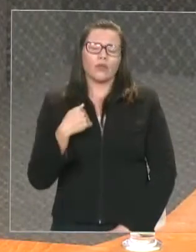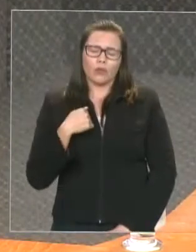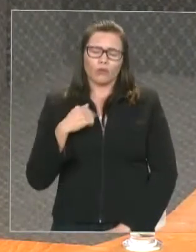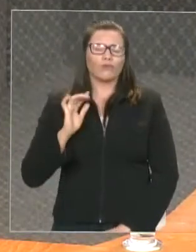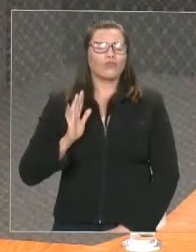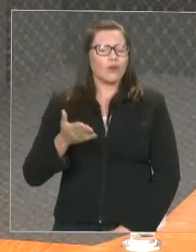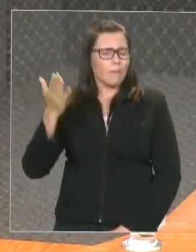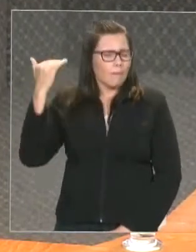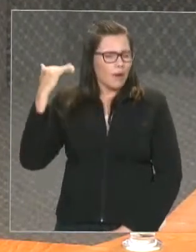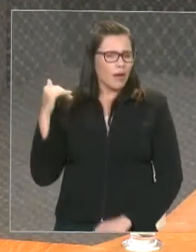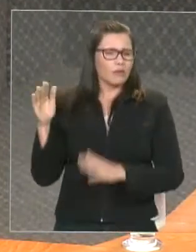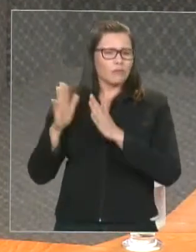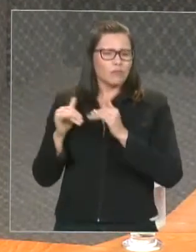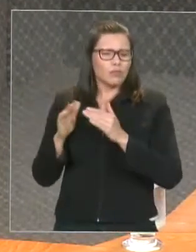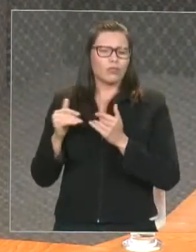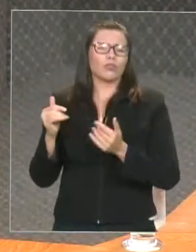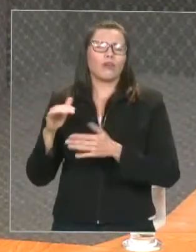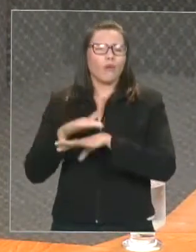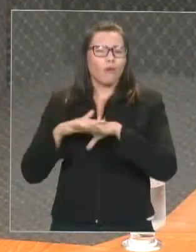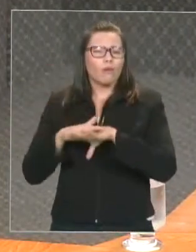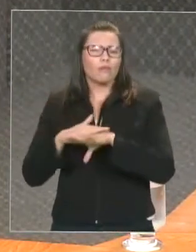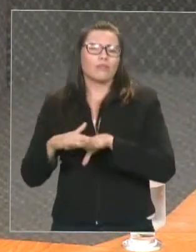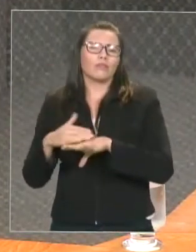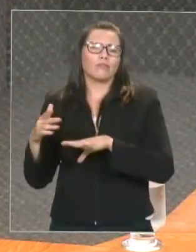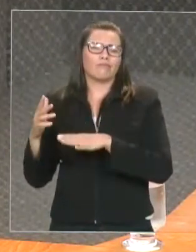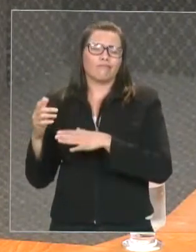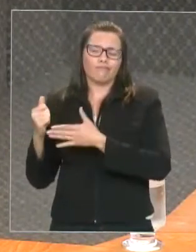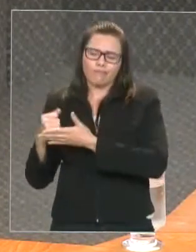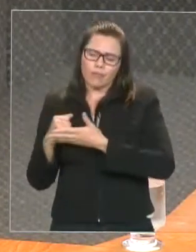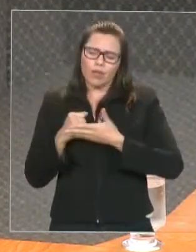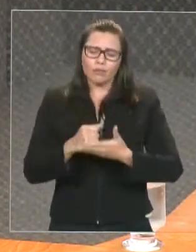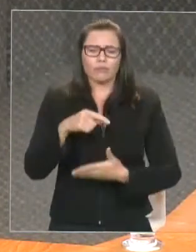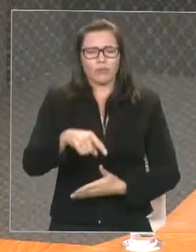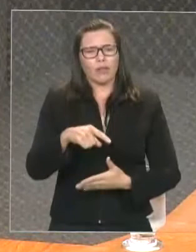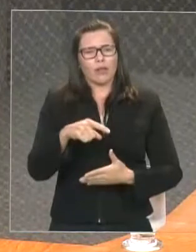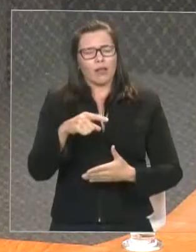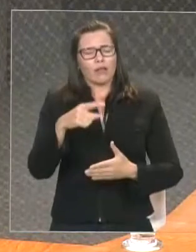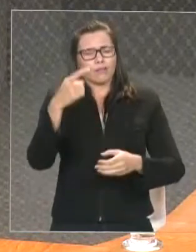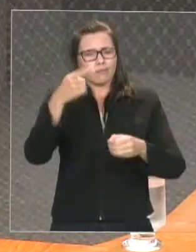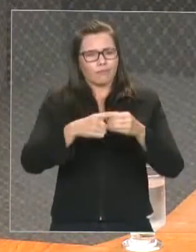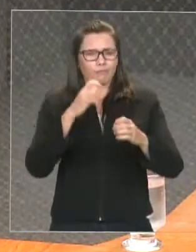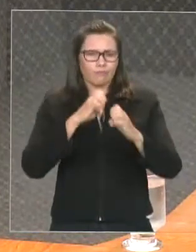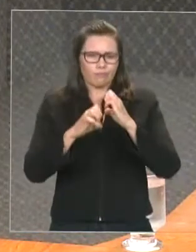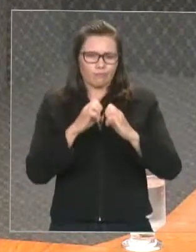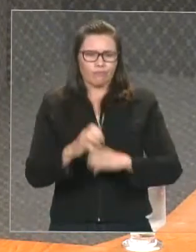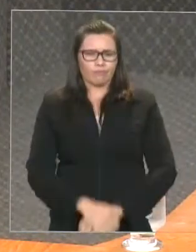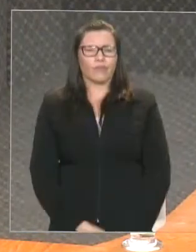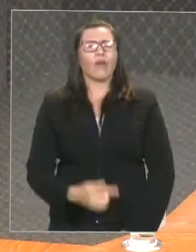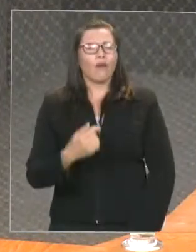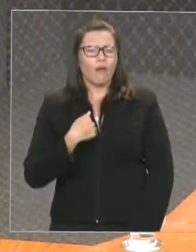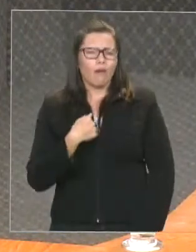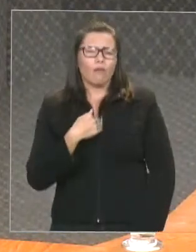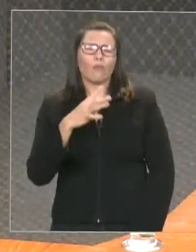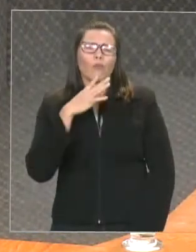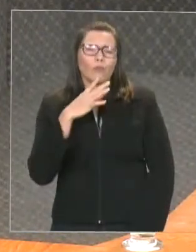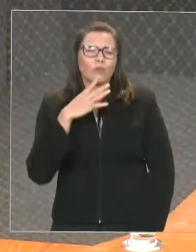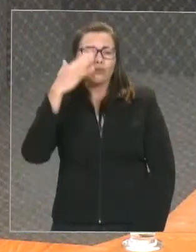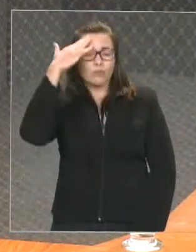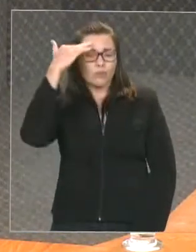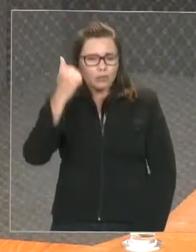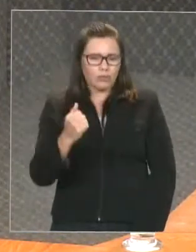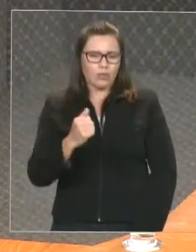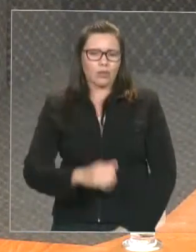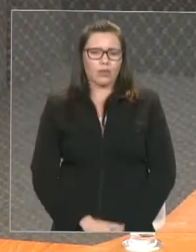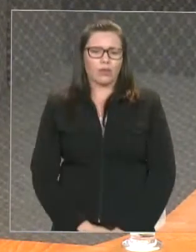Enfim, das lideranças que conhecem a realidade do município, que conhecem as necessidades da região, o senhor atendeu esse